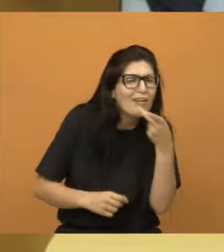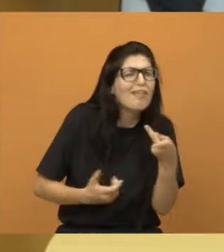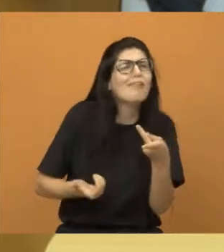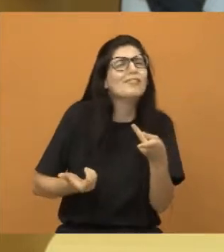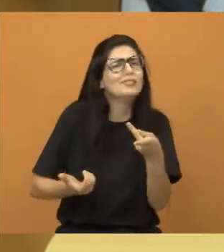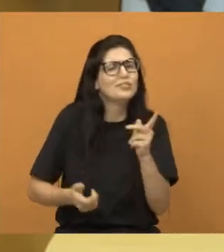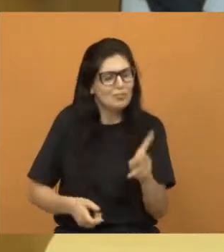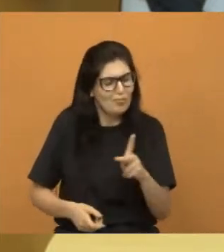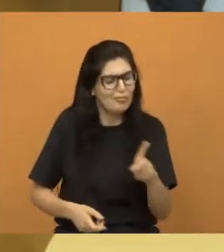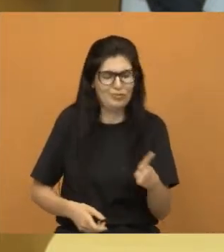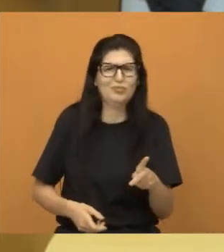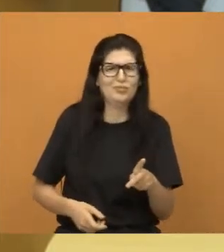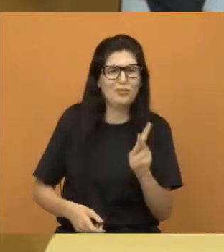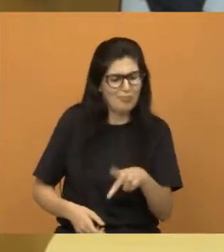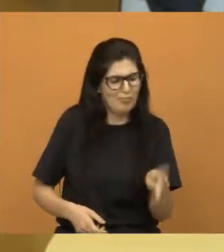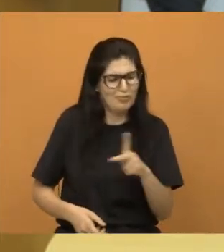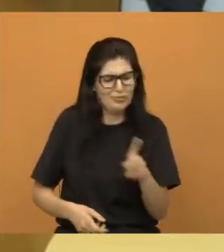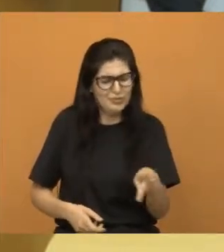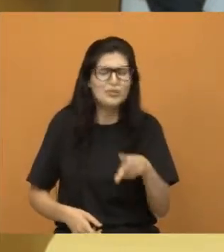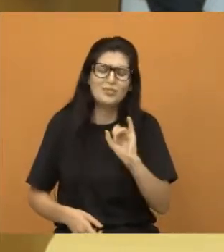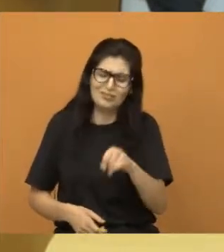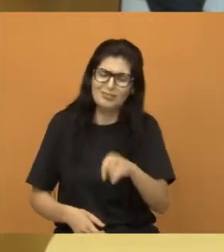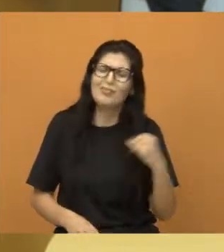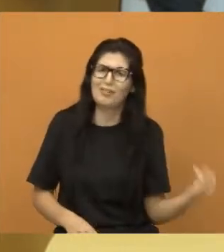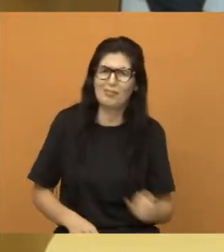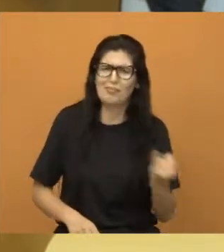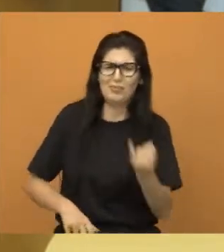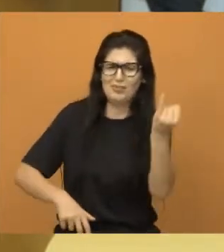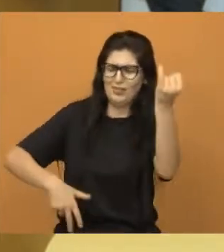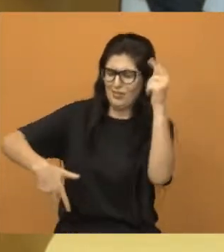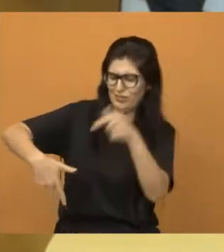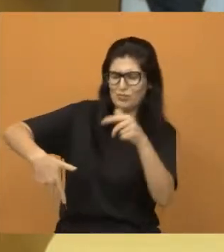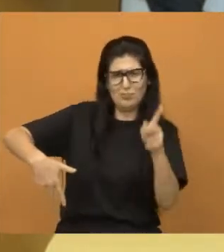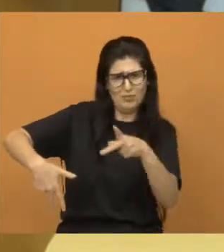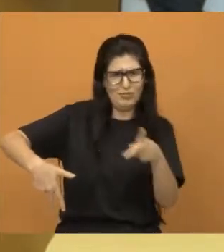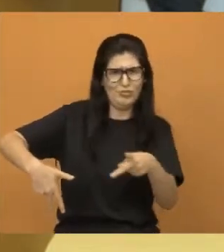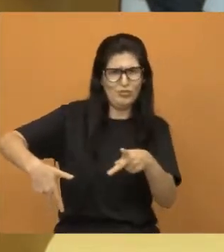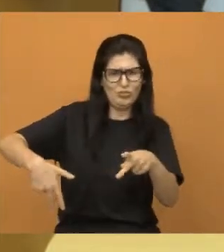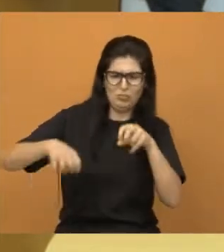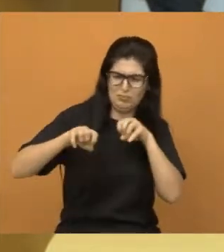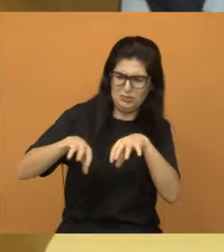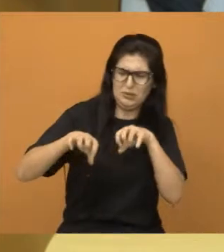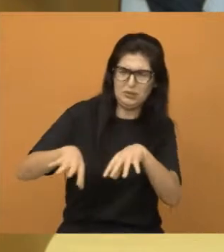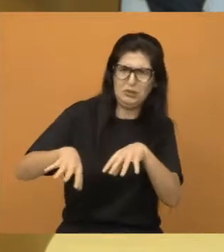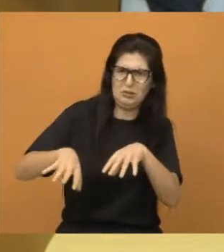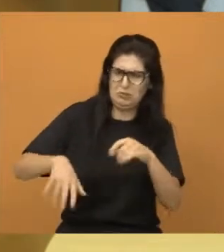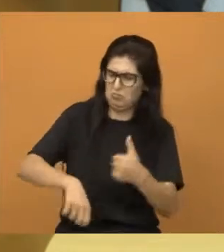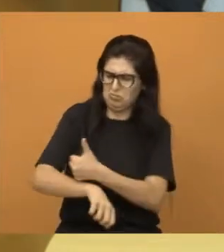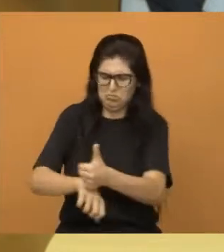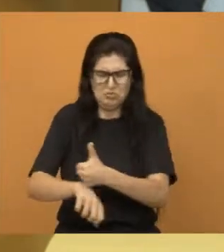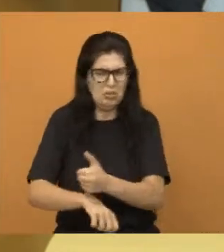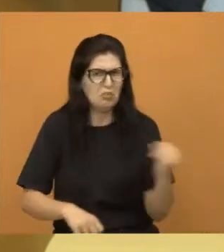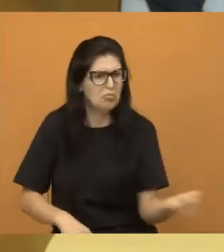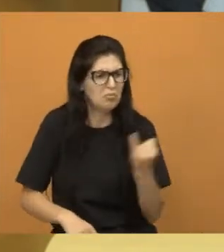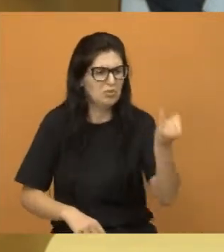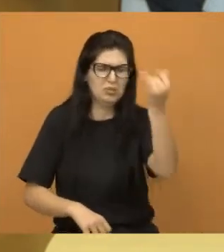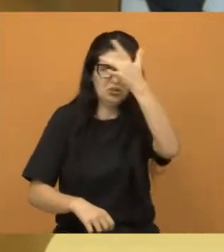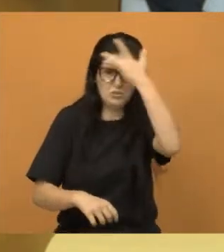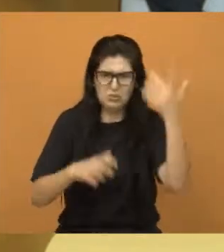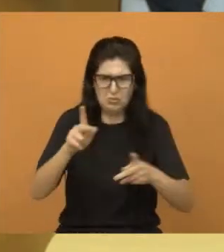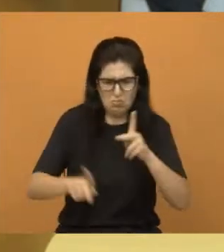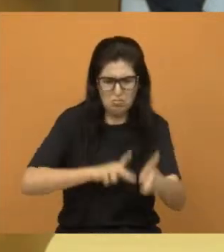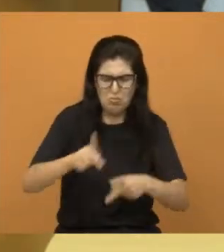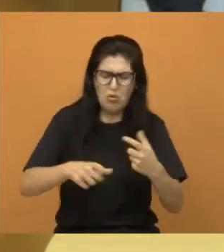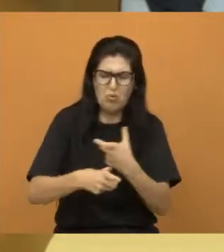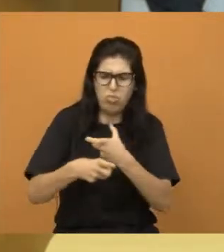professores. São quadros que realmente tendem a aumentar, tendo em vista que a população cresce, né? A gente constrói